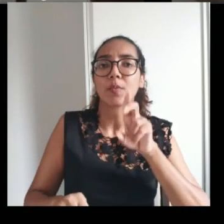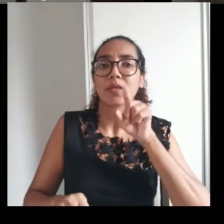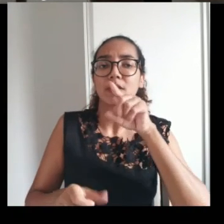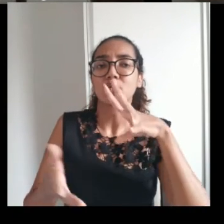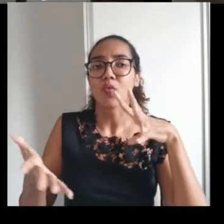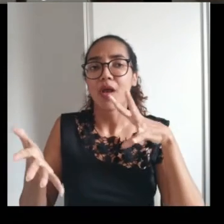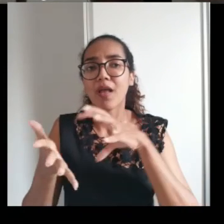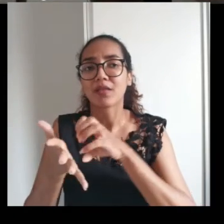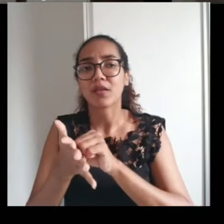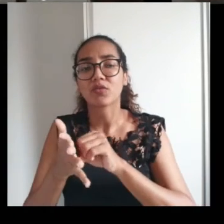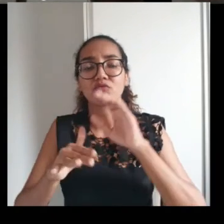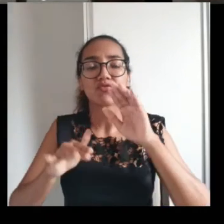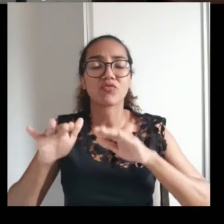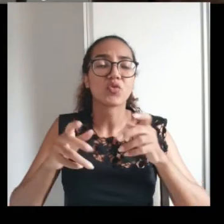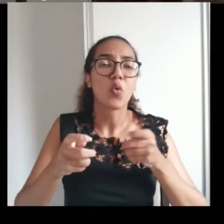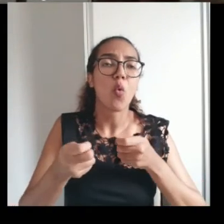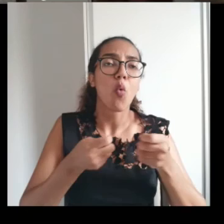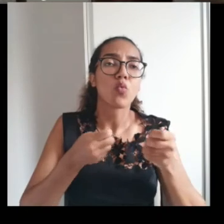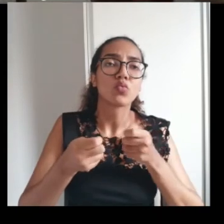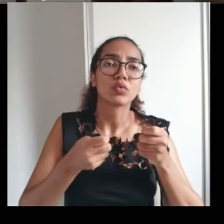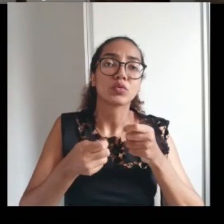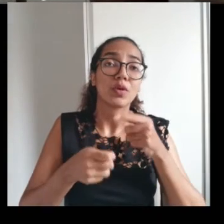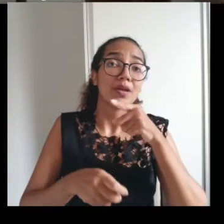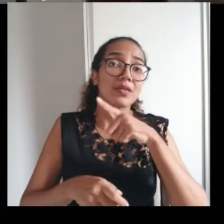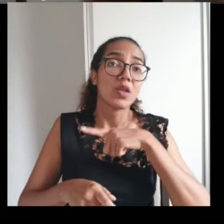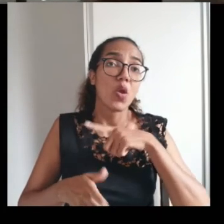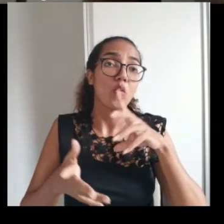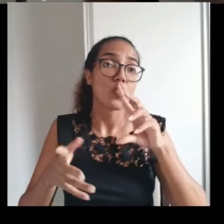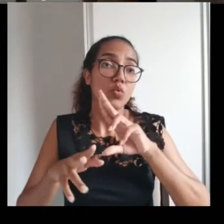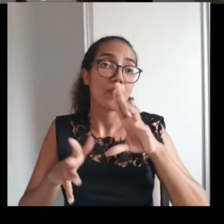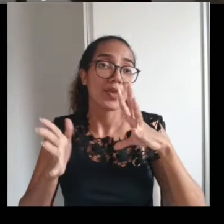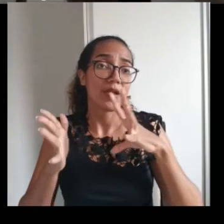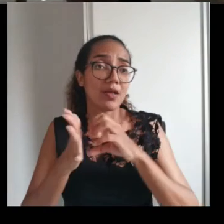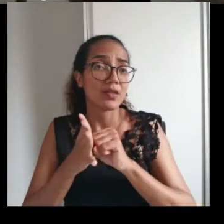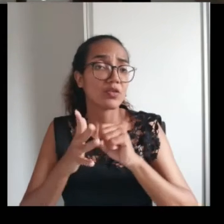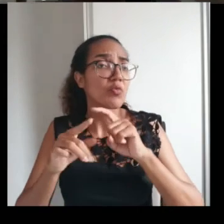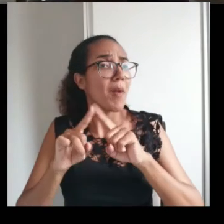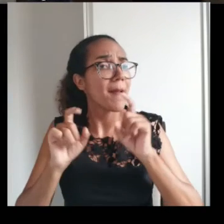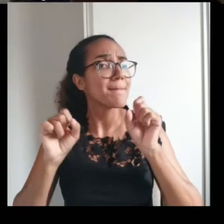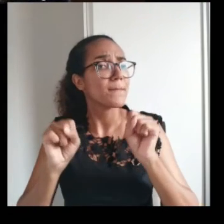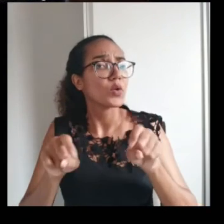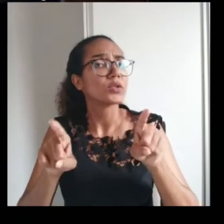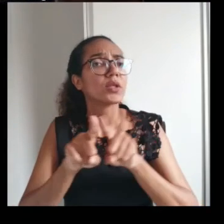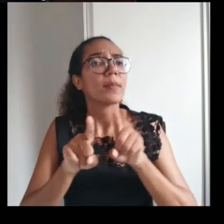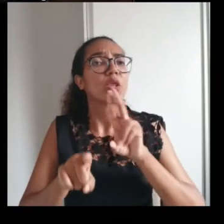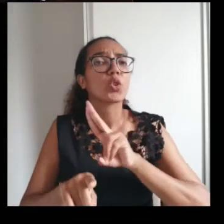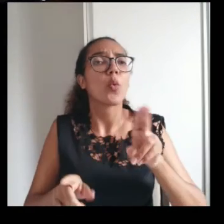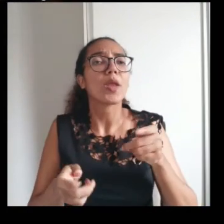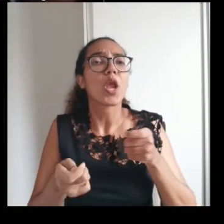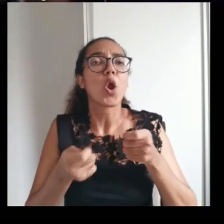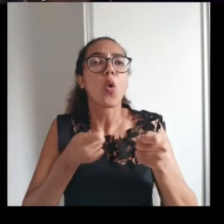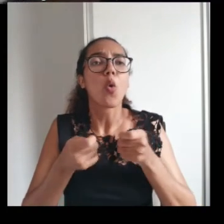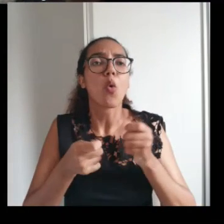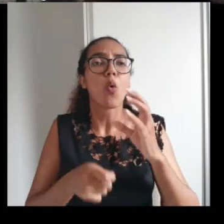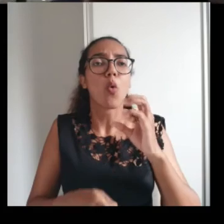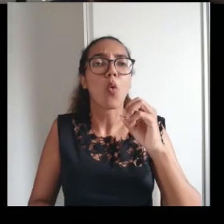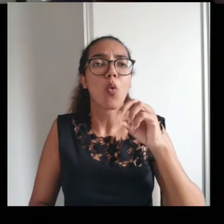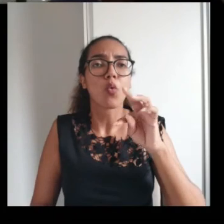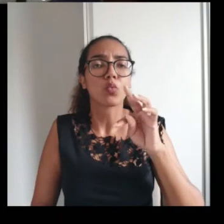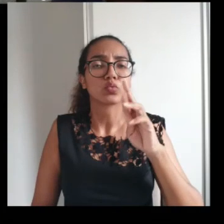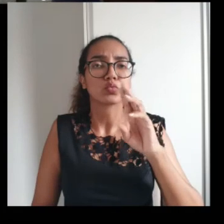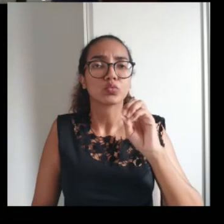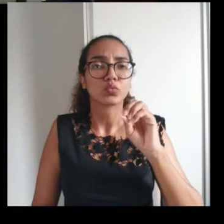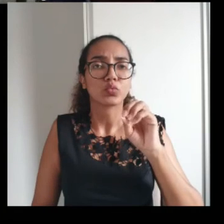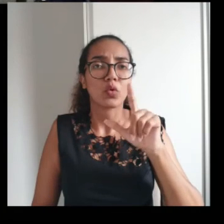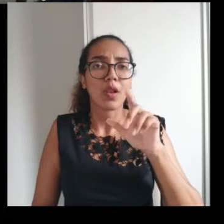está chamando aqui de cadastro, mas poderia ser controlador também, não tem problema nenhum, certo? E aqui tem o restante, né, da